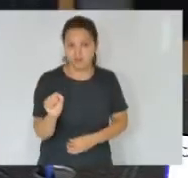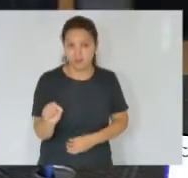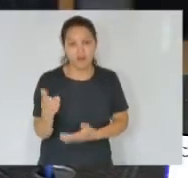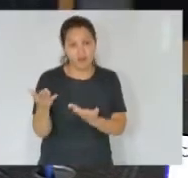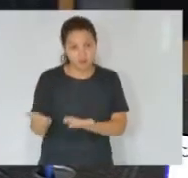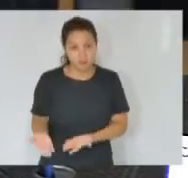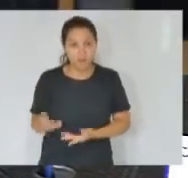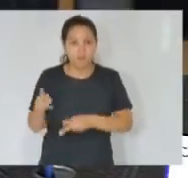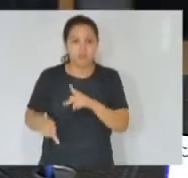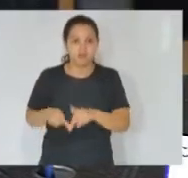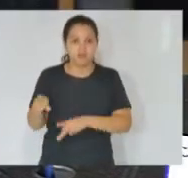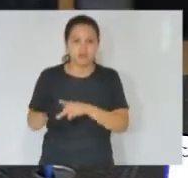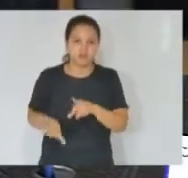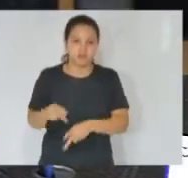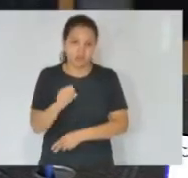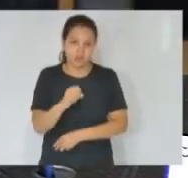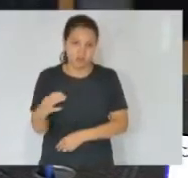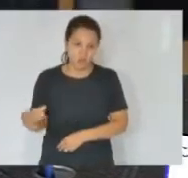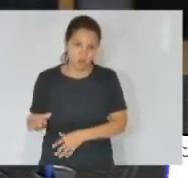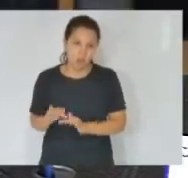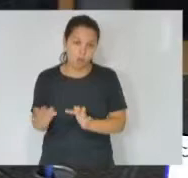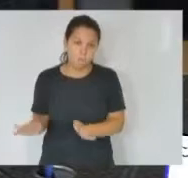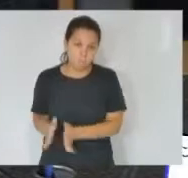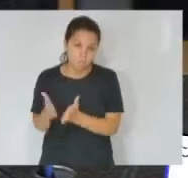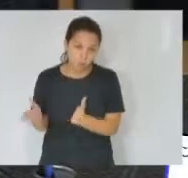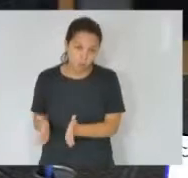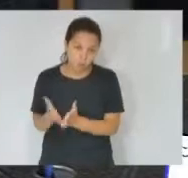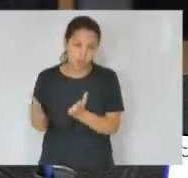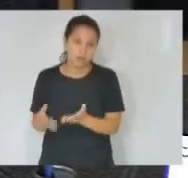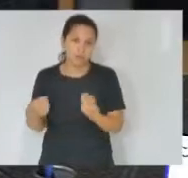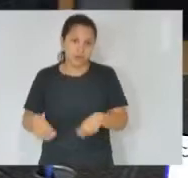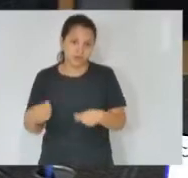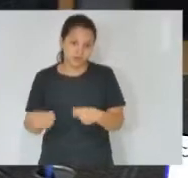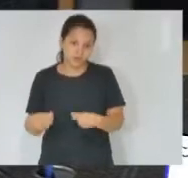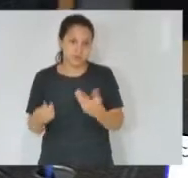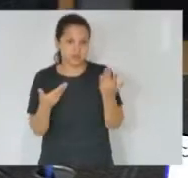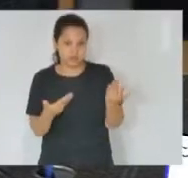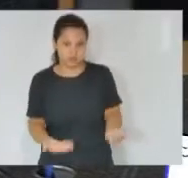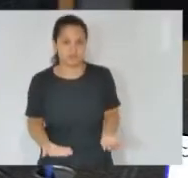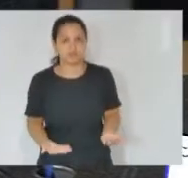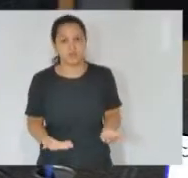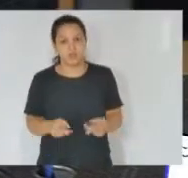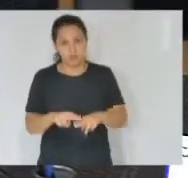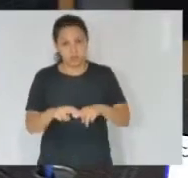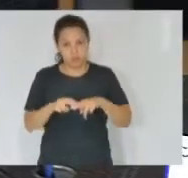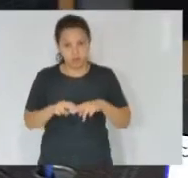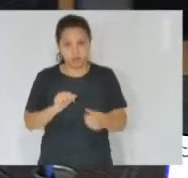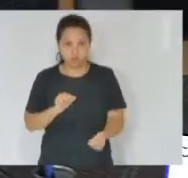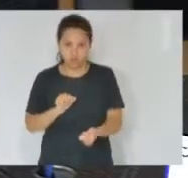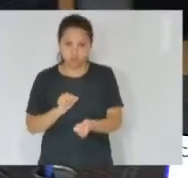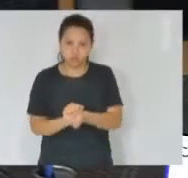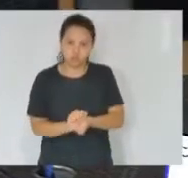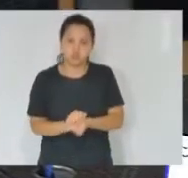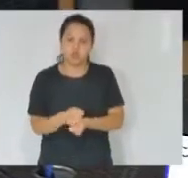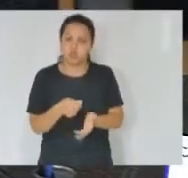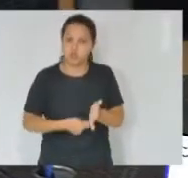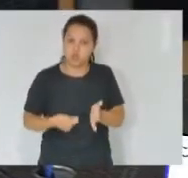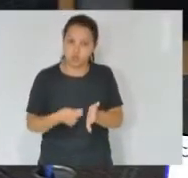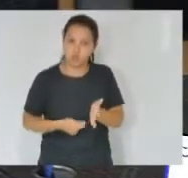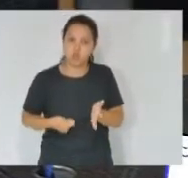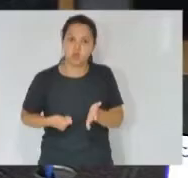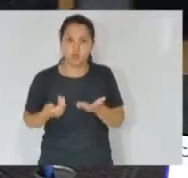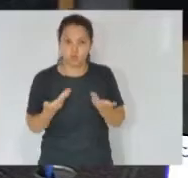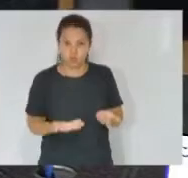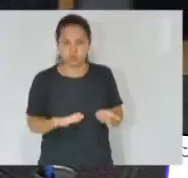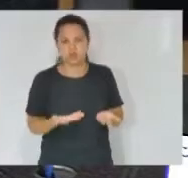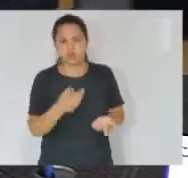catarinense mais humilde, mais pobre, que depende desse sistema. Por isso, estamos juntos com vocês nessa luta em prol desse hospital e de todos os